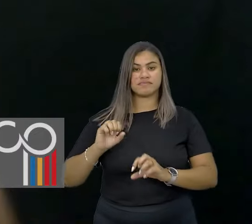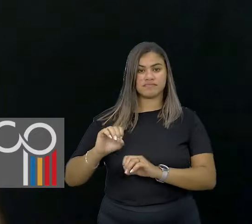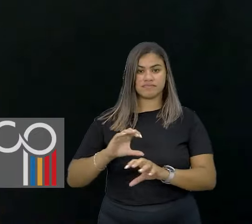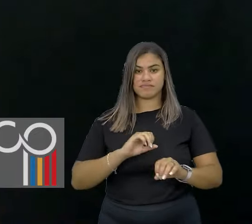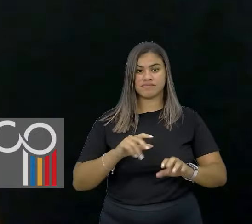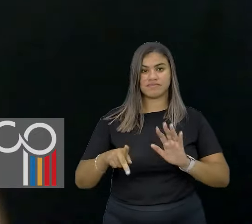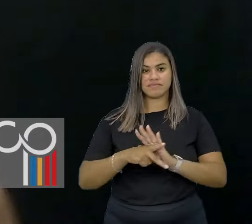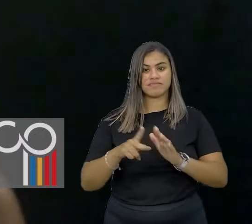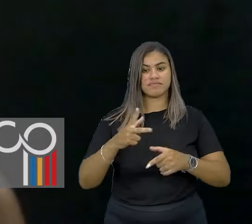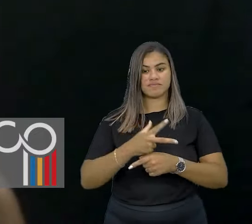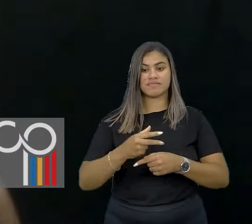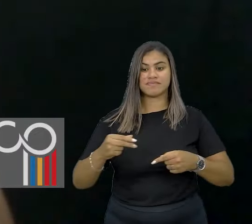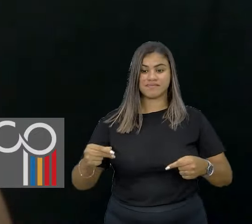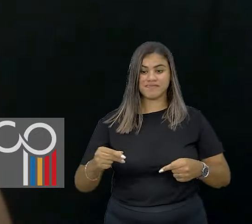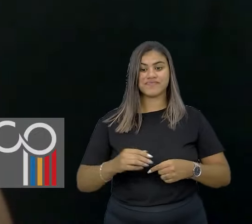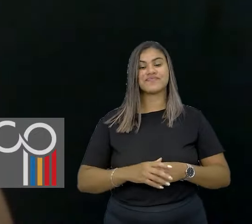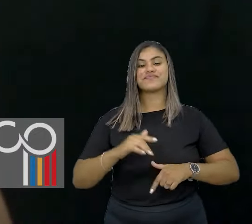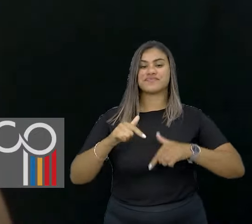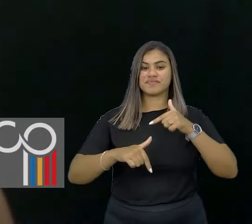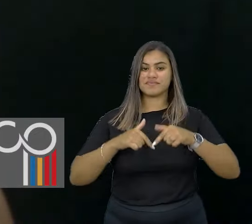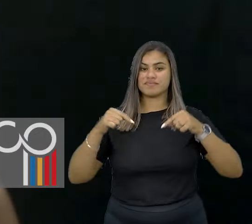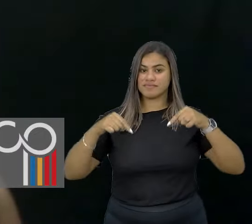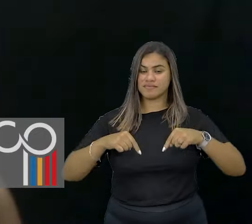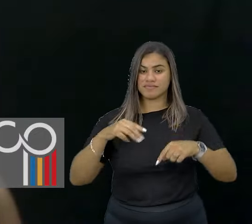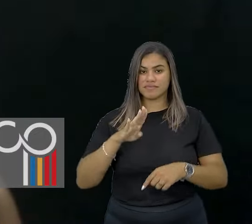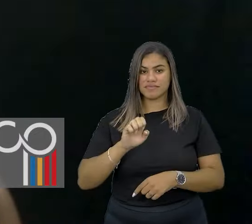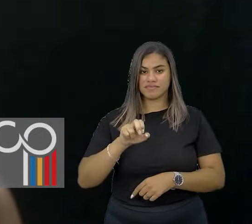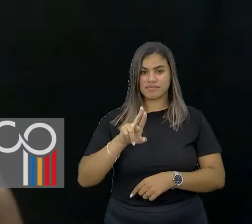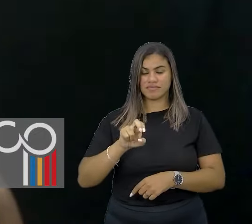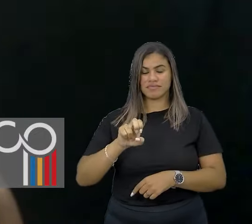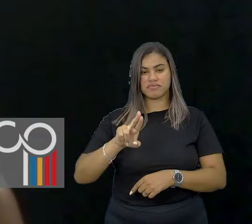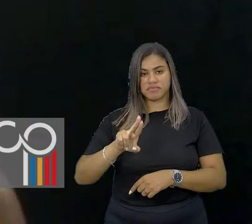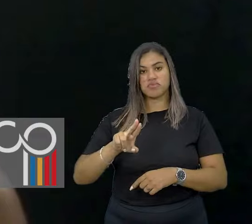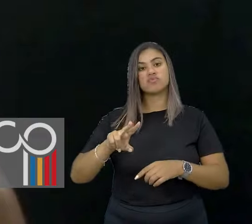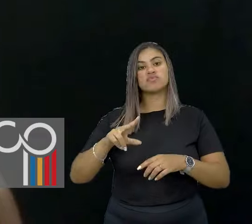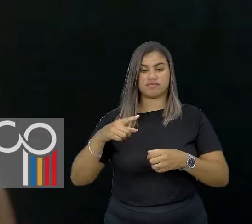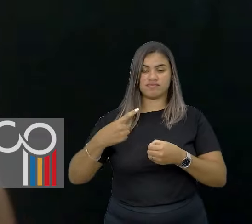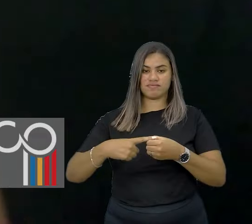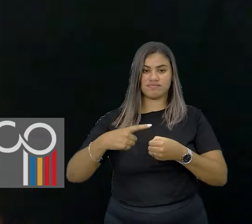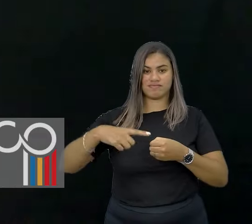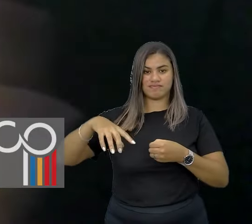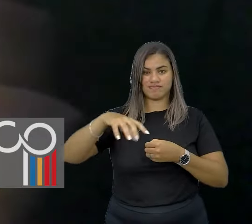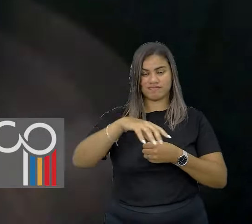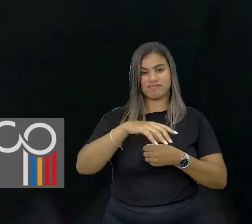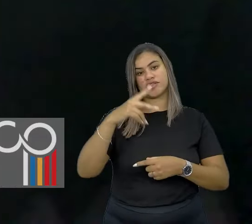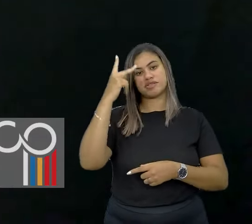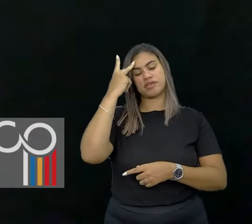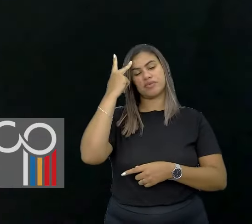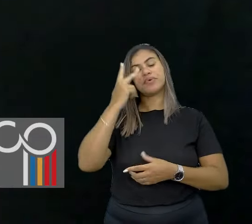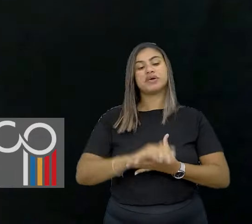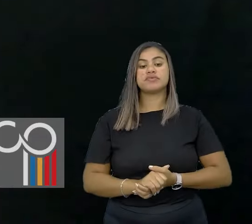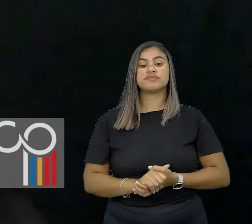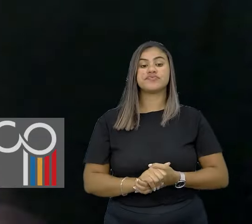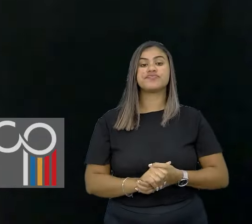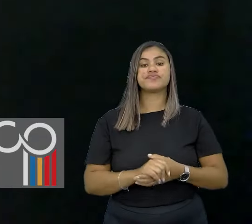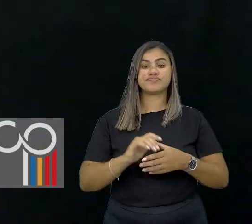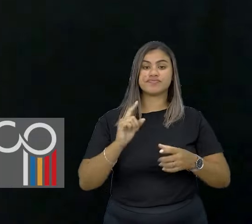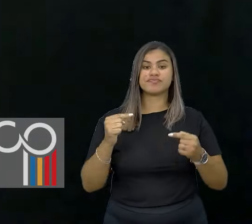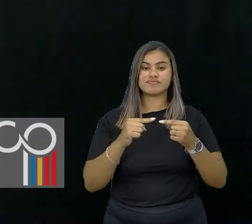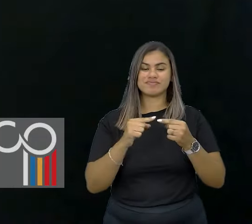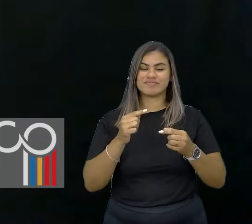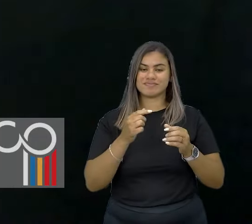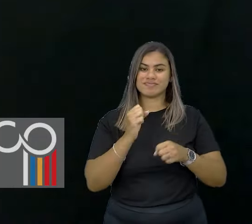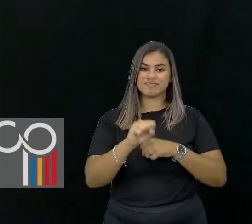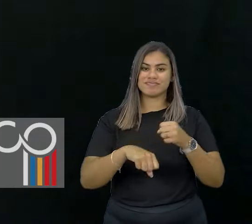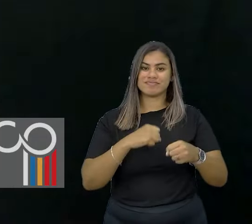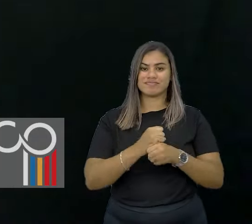da EFAP, trabalho aqui em Bauru, no interior de São Paulo. Vamos para mais uma transmissão de ano série, que é